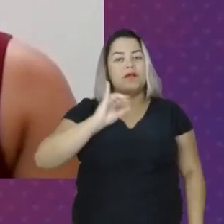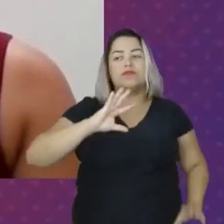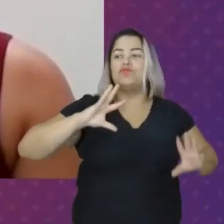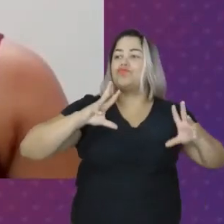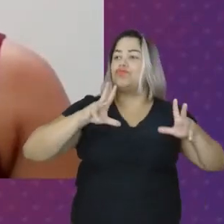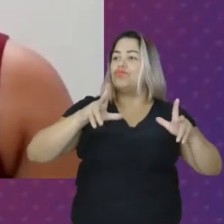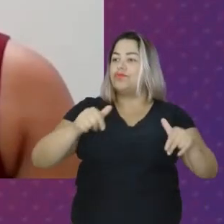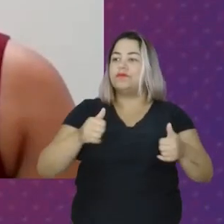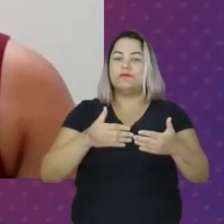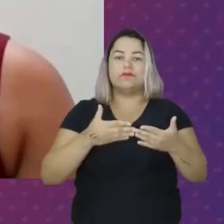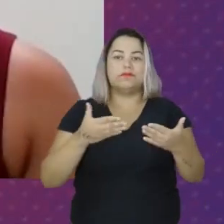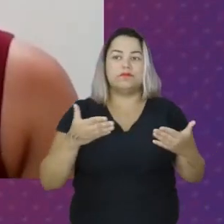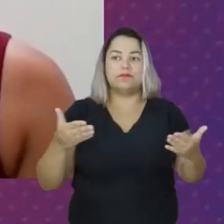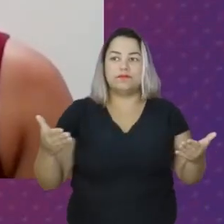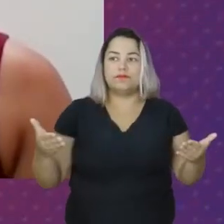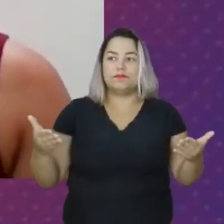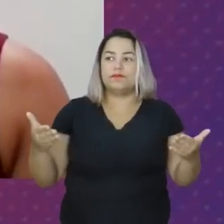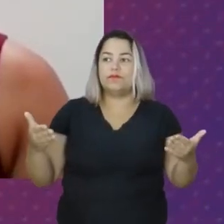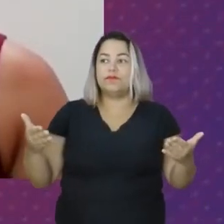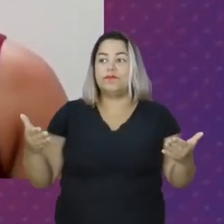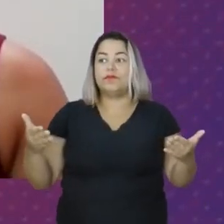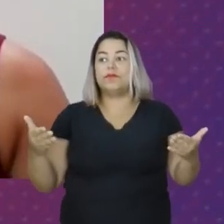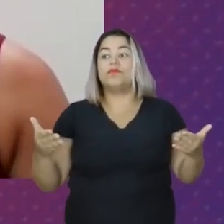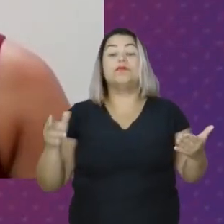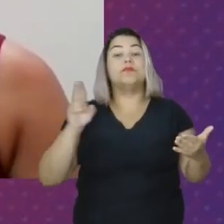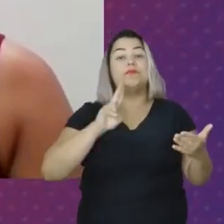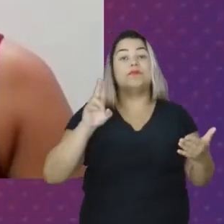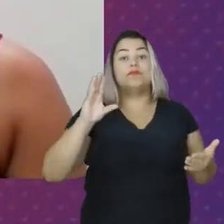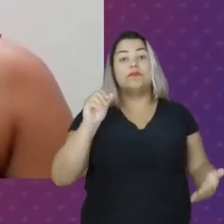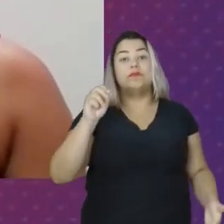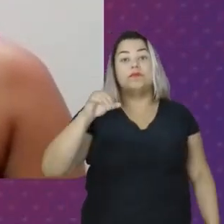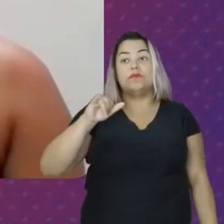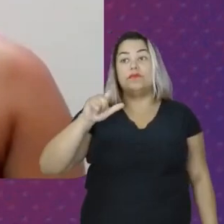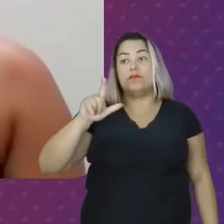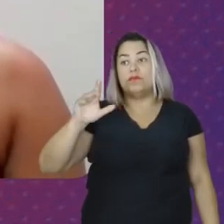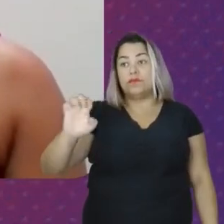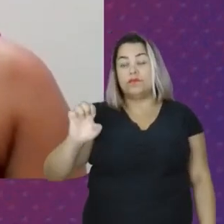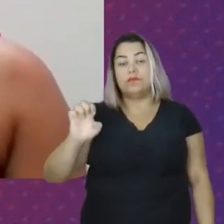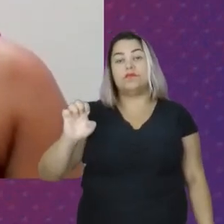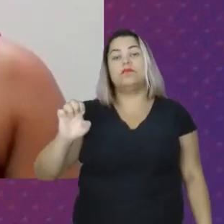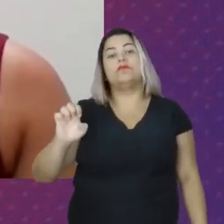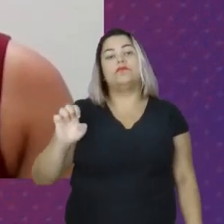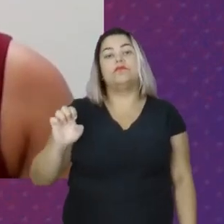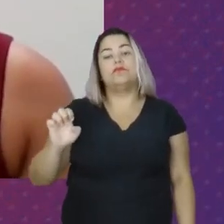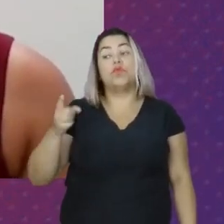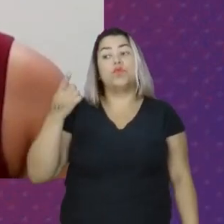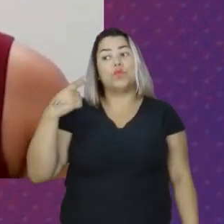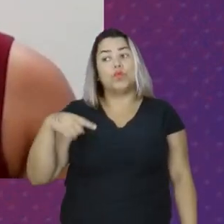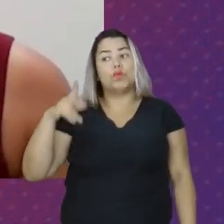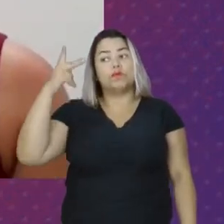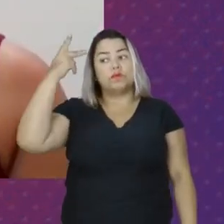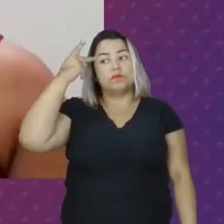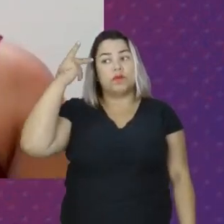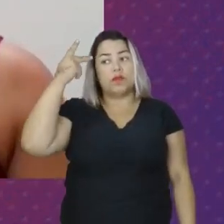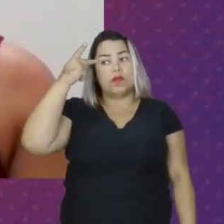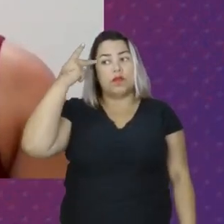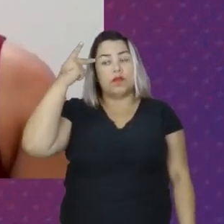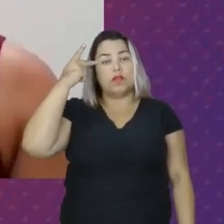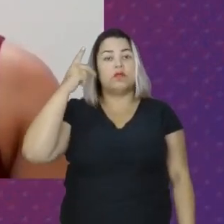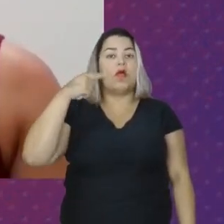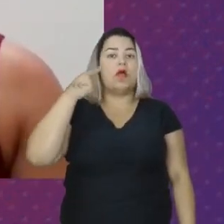todas, a todes. Meu nome é Tamires Sampaio. Eu sou de São Paulo,